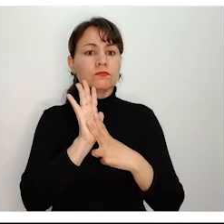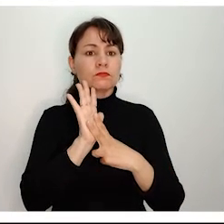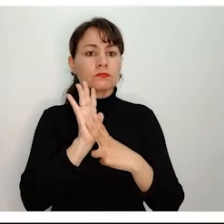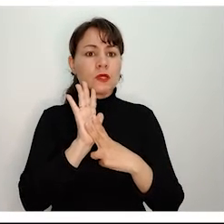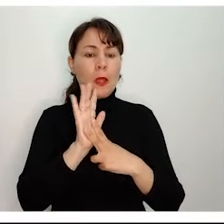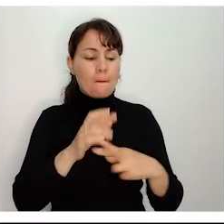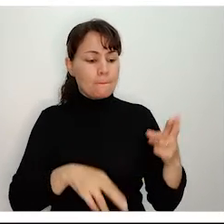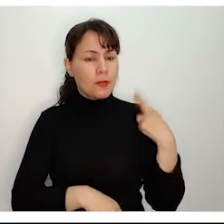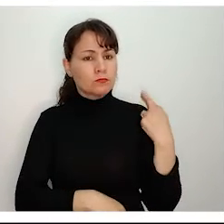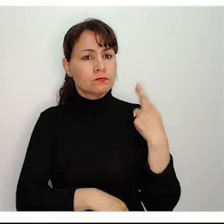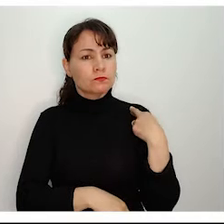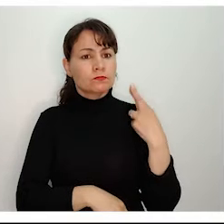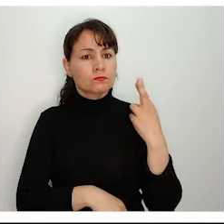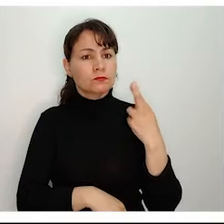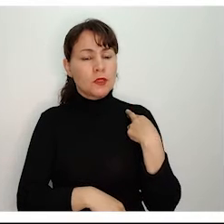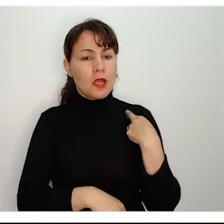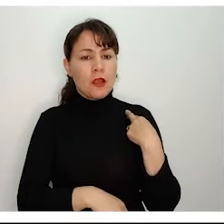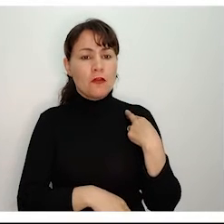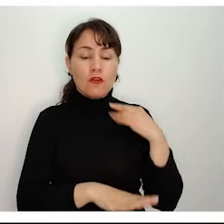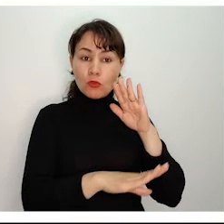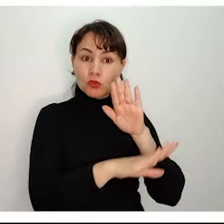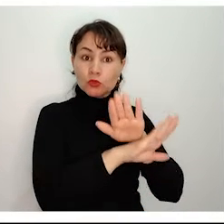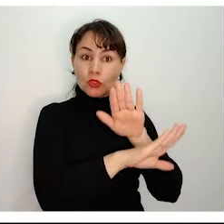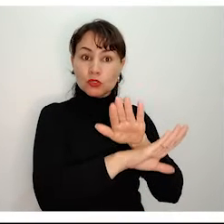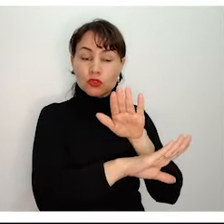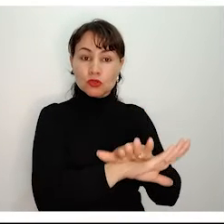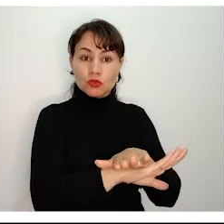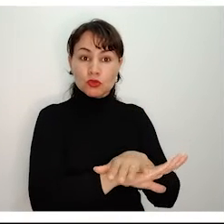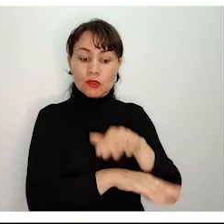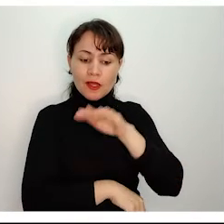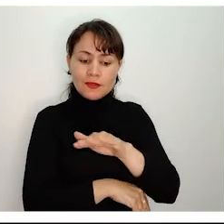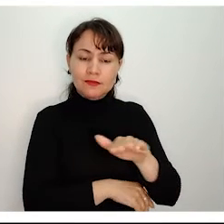mais atento, mais responsável e por